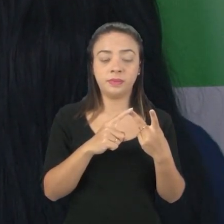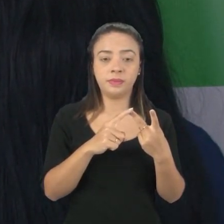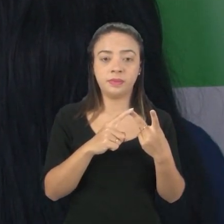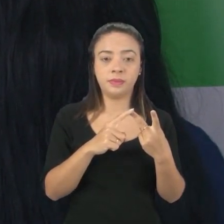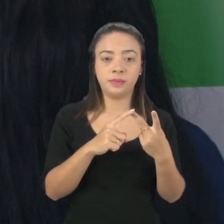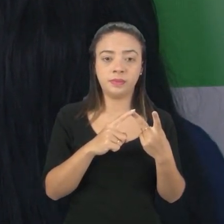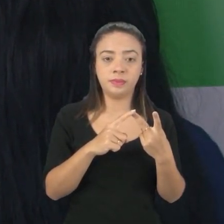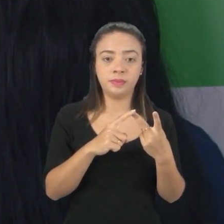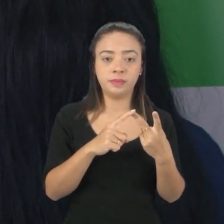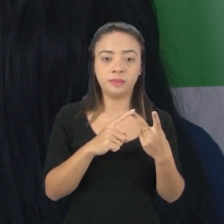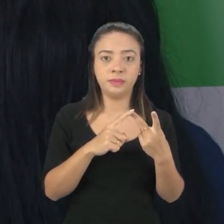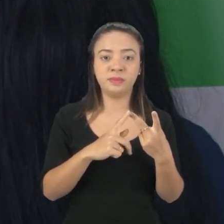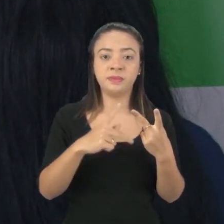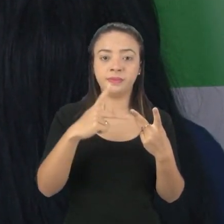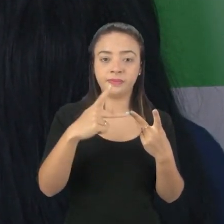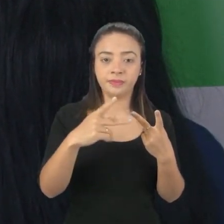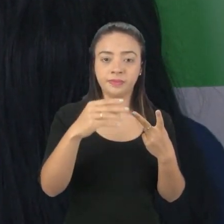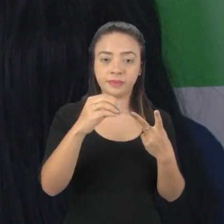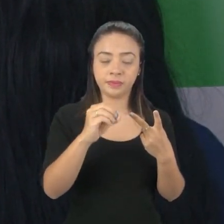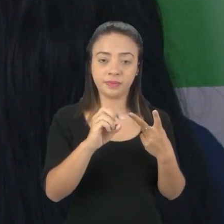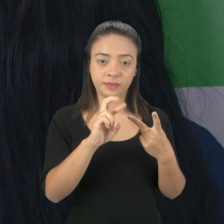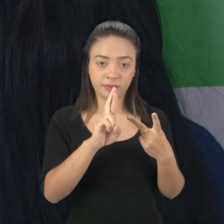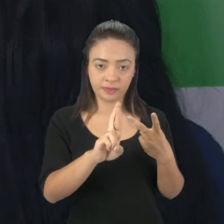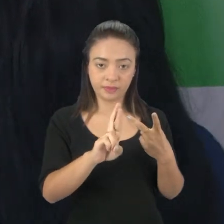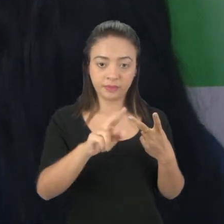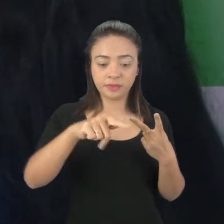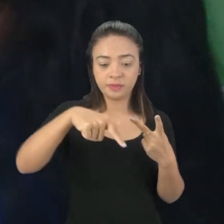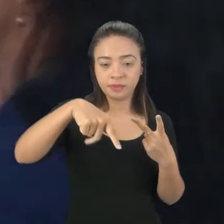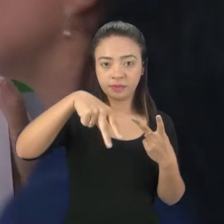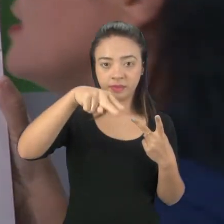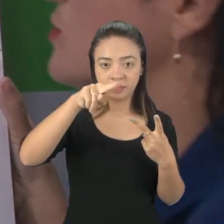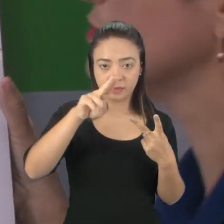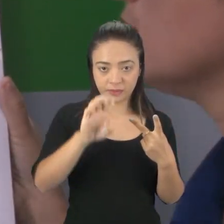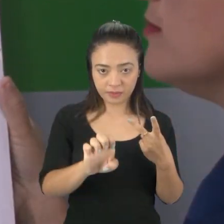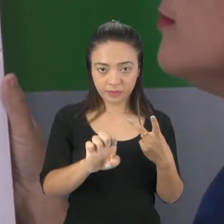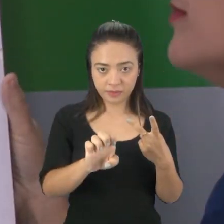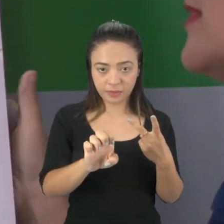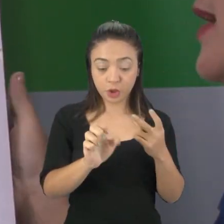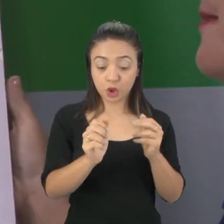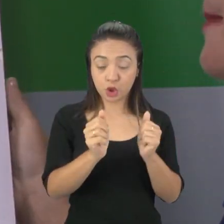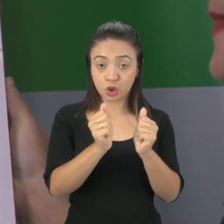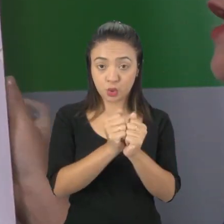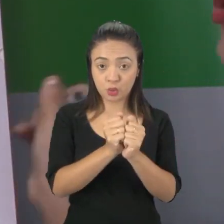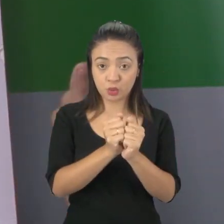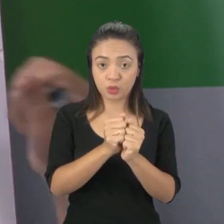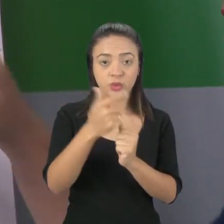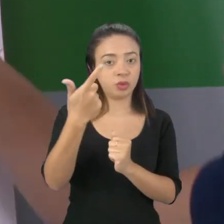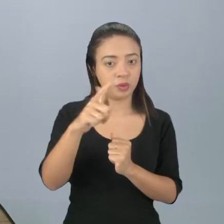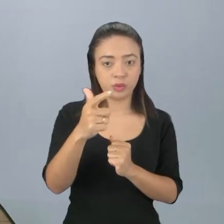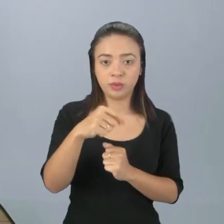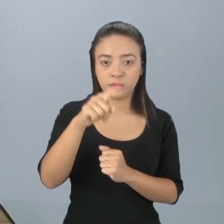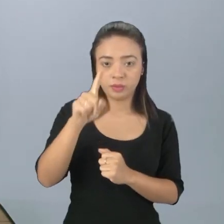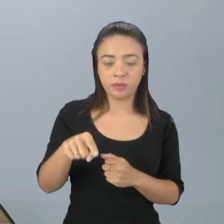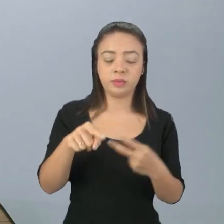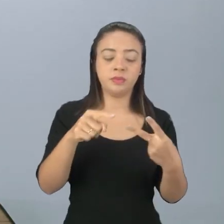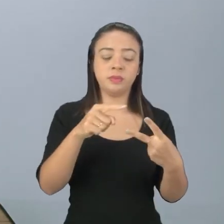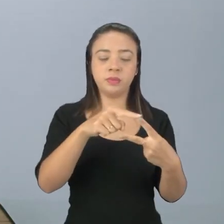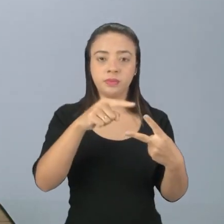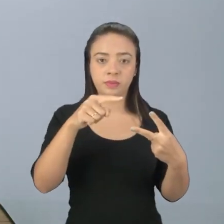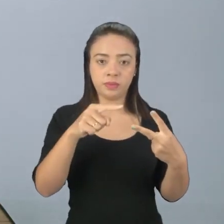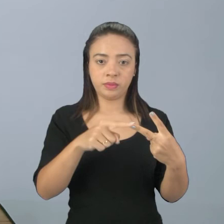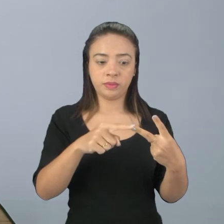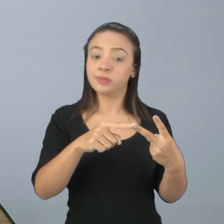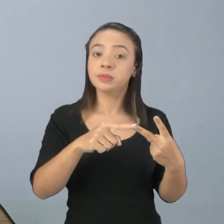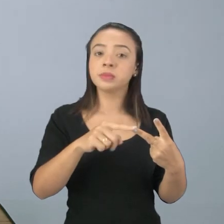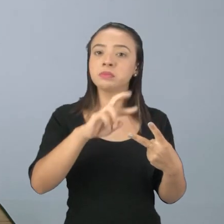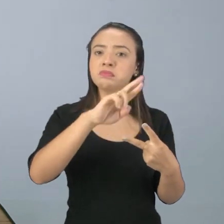sem acento também, só que junto, ó. Porquê junto sem acento, tá? Então, a diferença desse primeiro